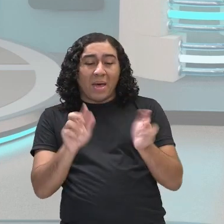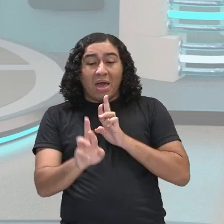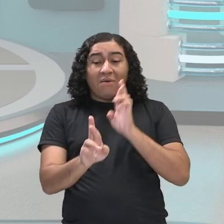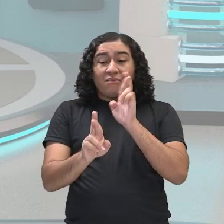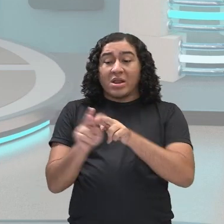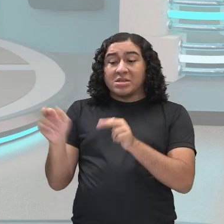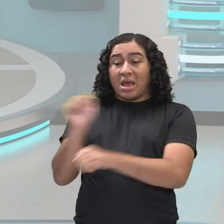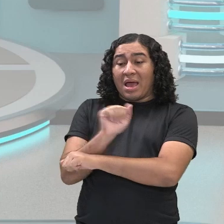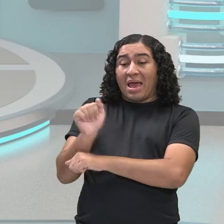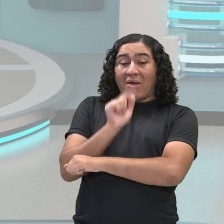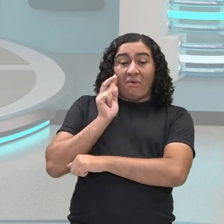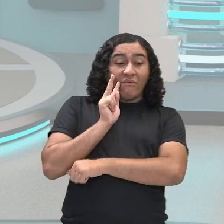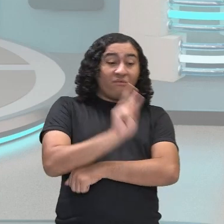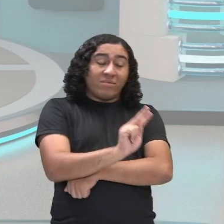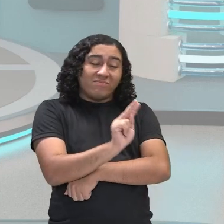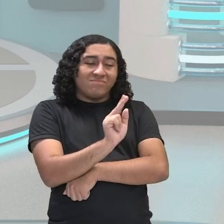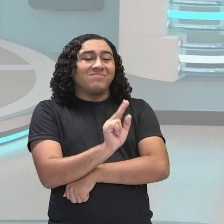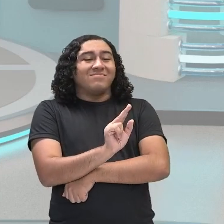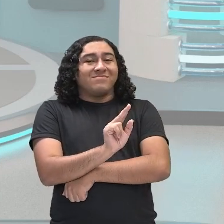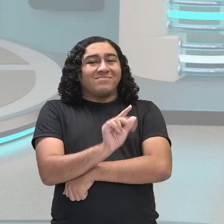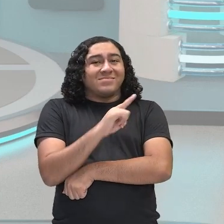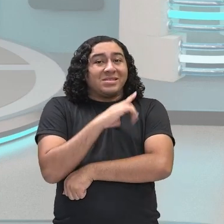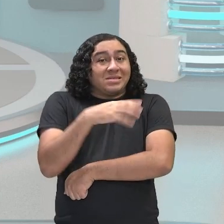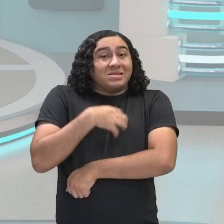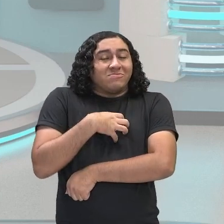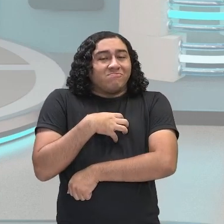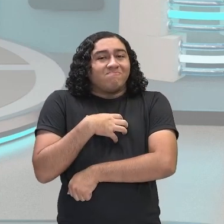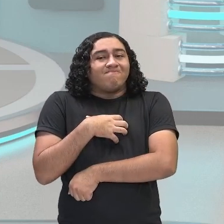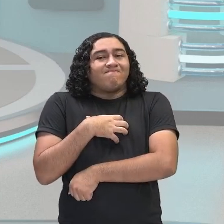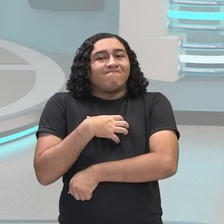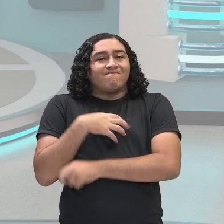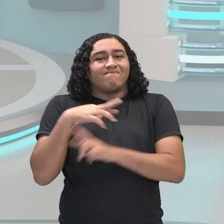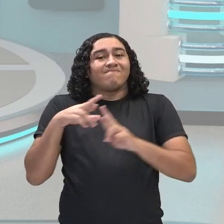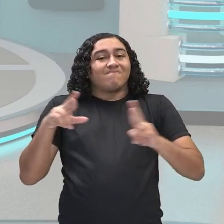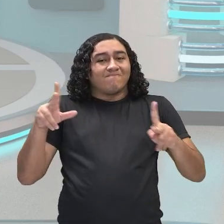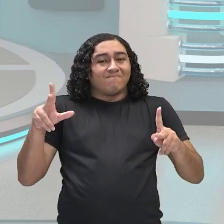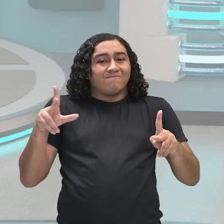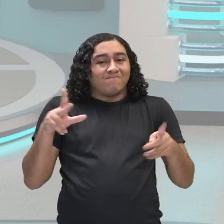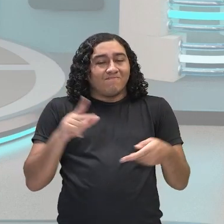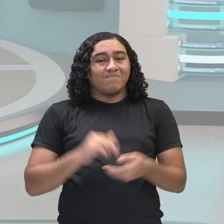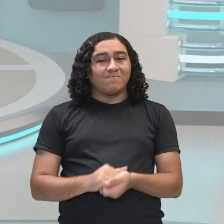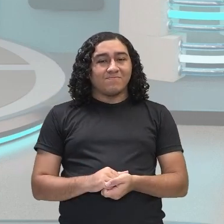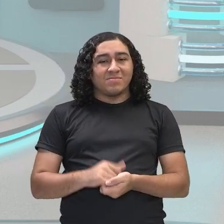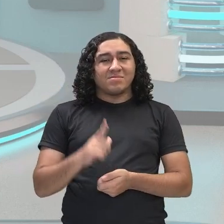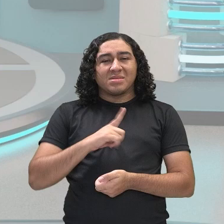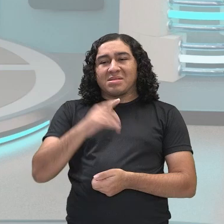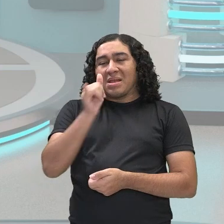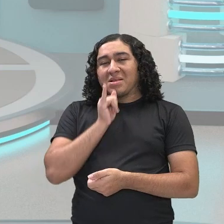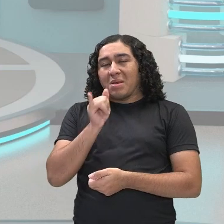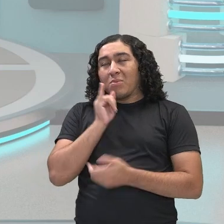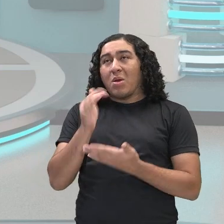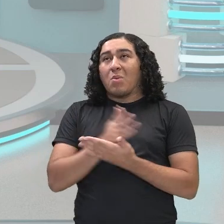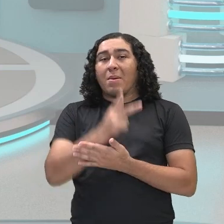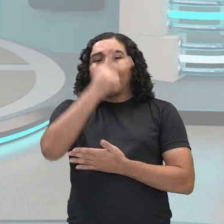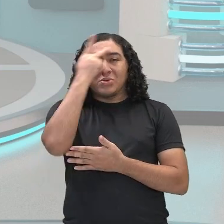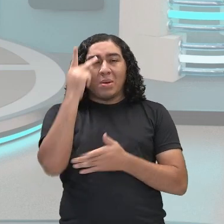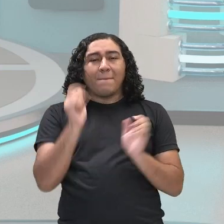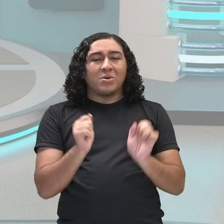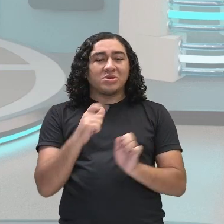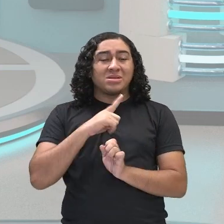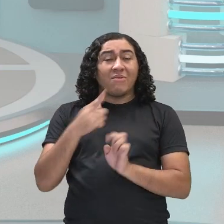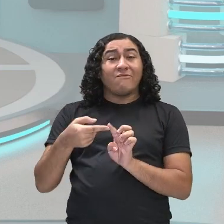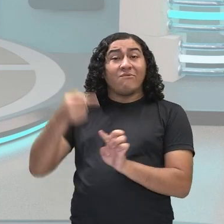essa instalação vai impactar demais, trazendo de repente até aquele